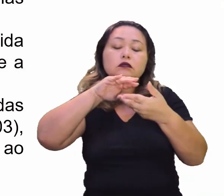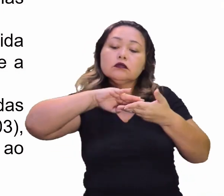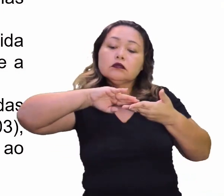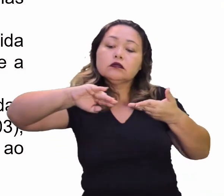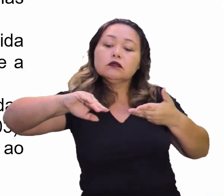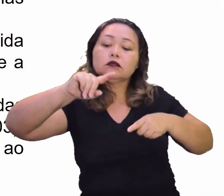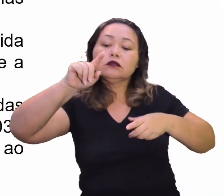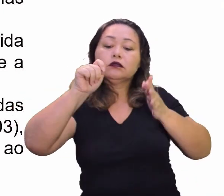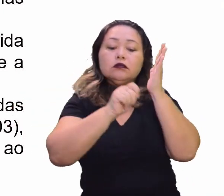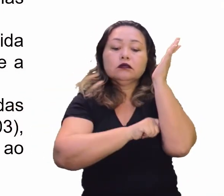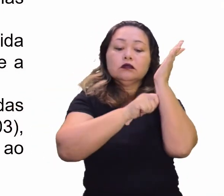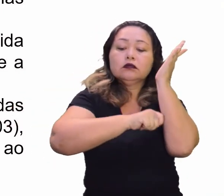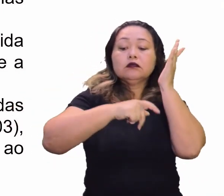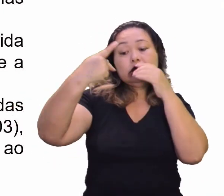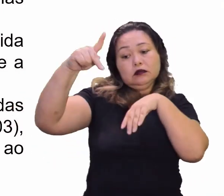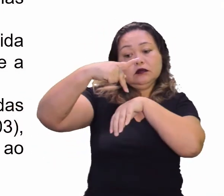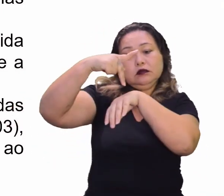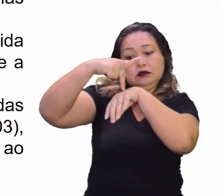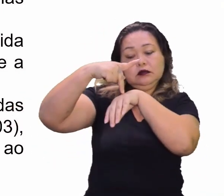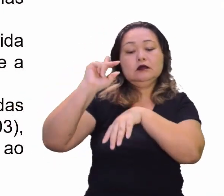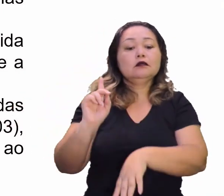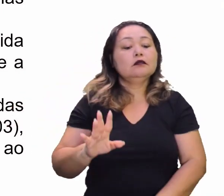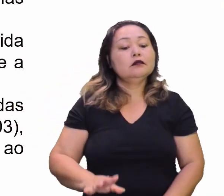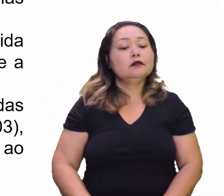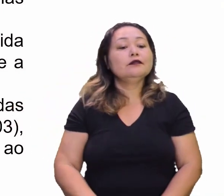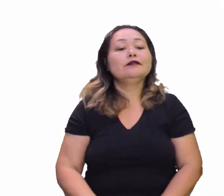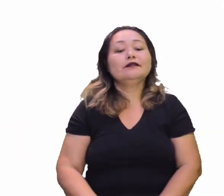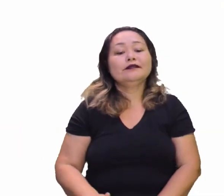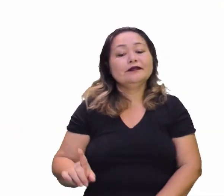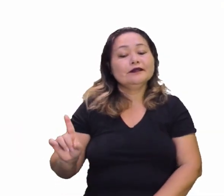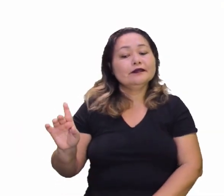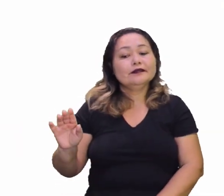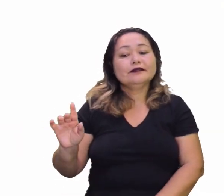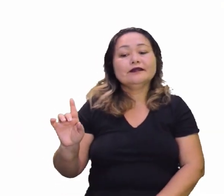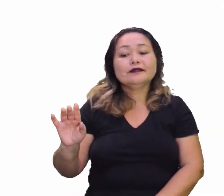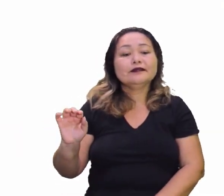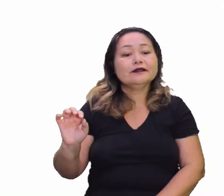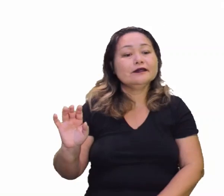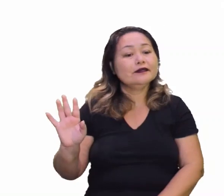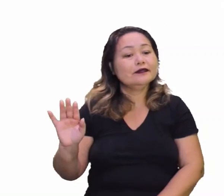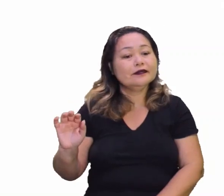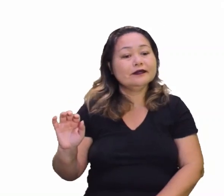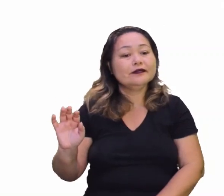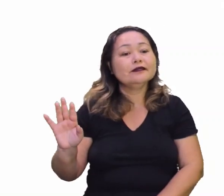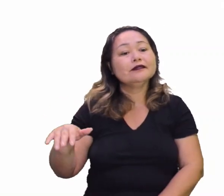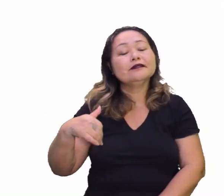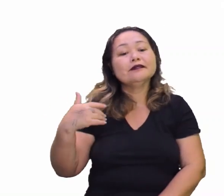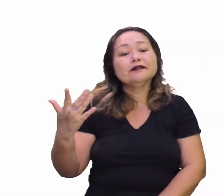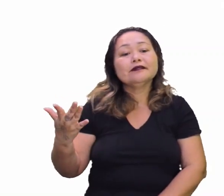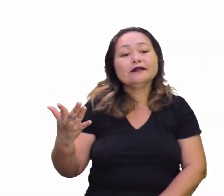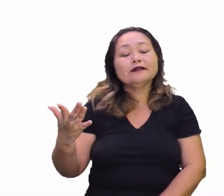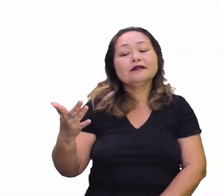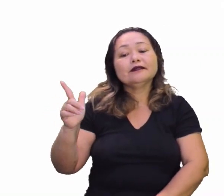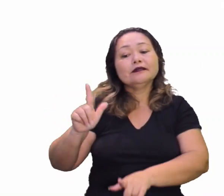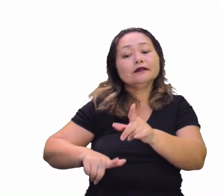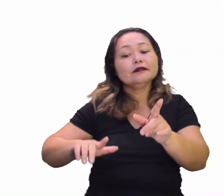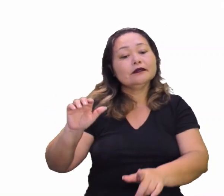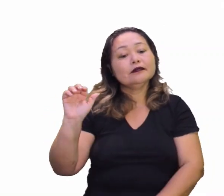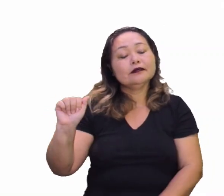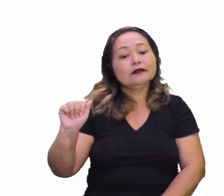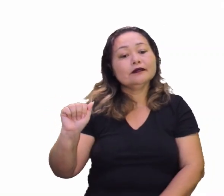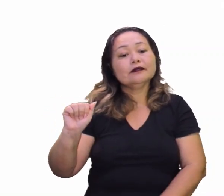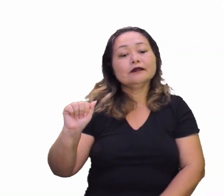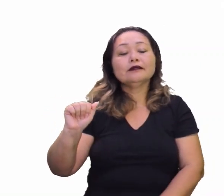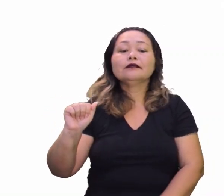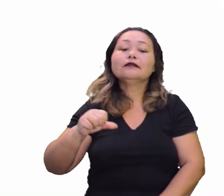ao escoamento da borracha para este país. E aí, Rogério? Essa aí sem condição, Sem chance, né? Sem chance. Então, é a letra